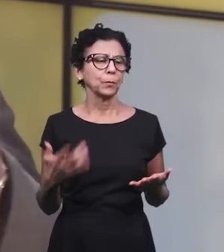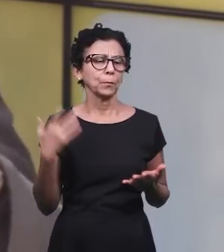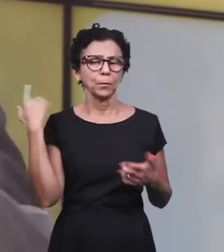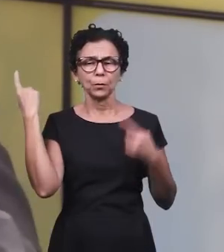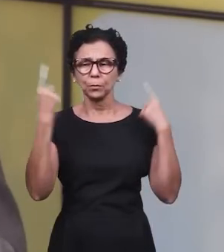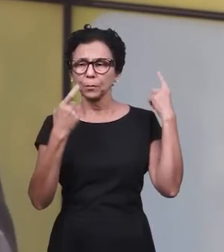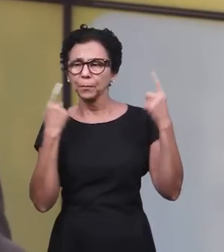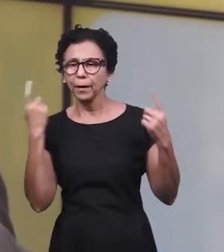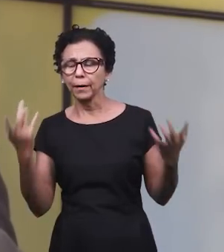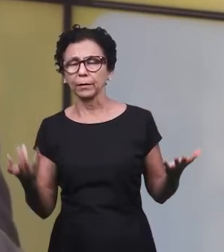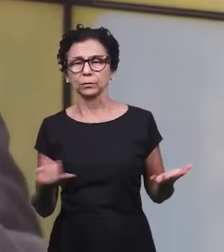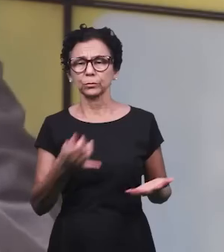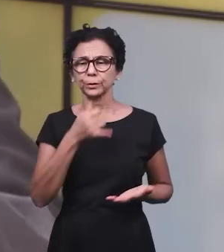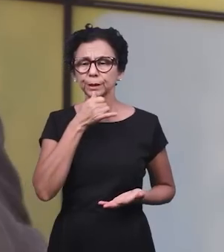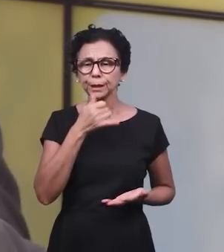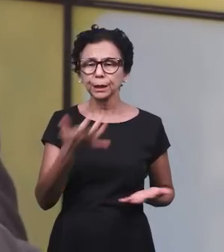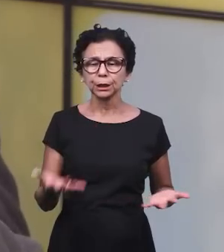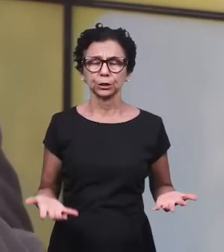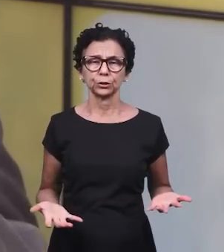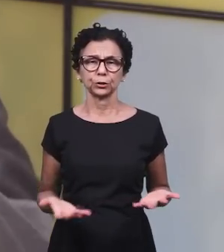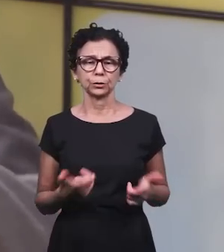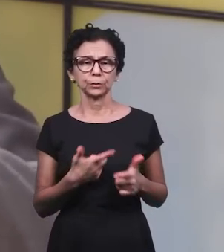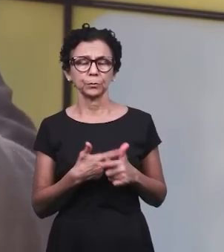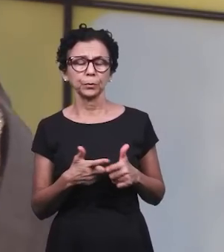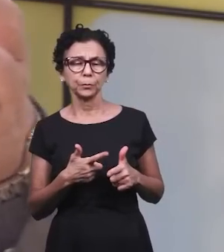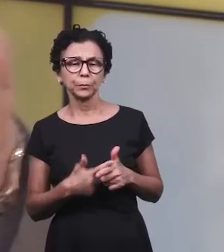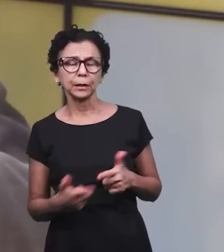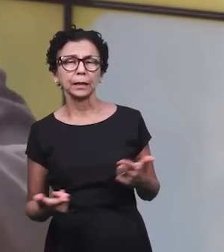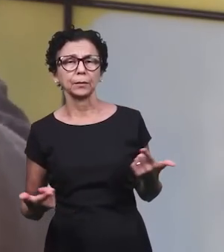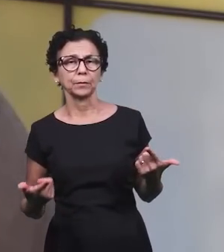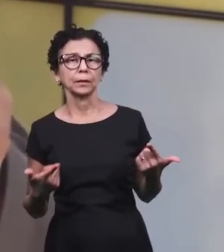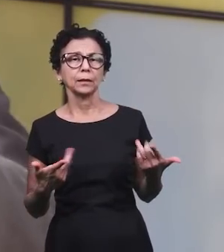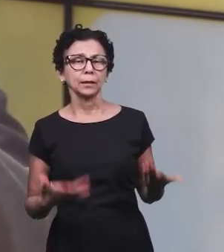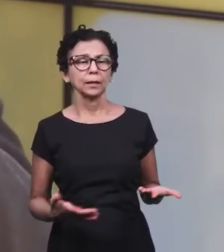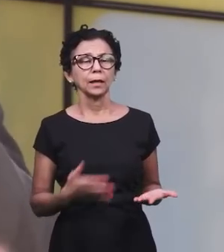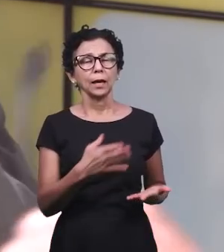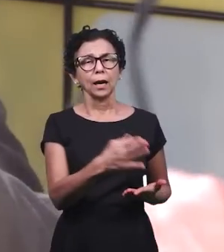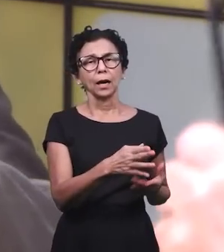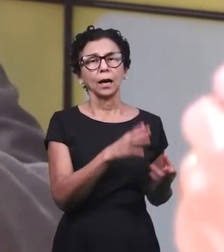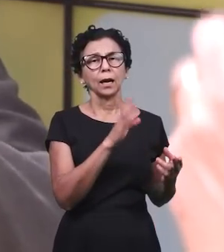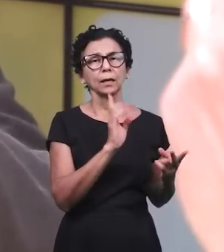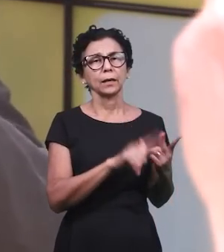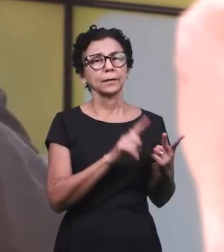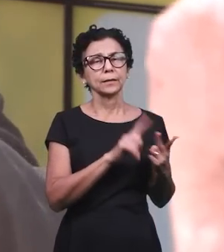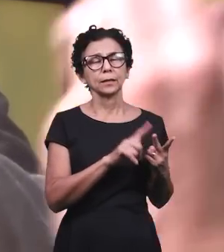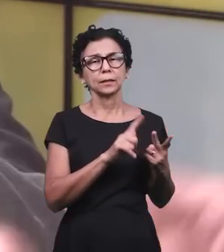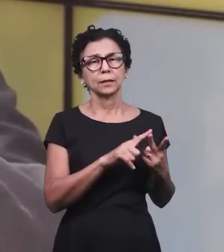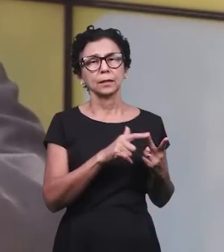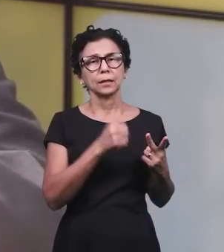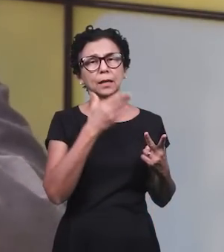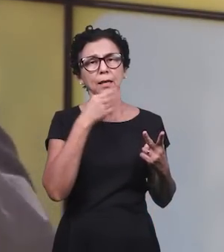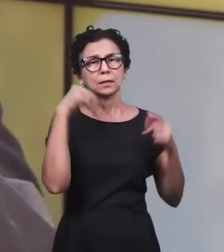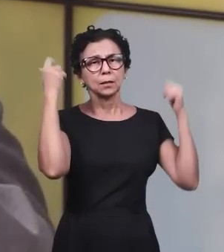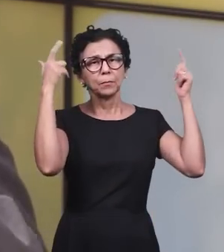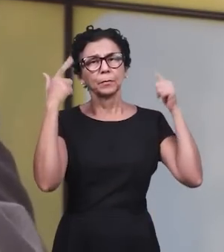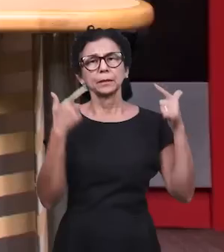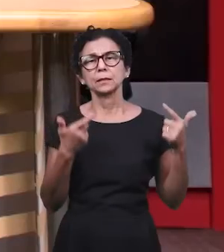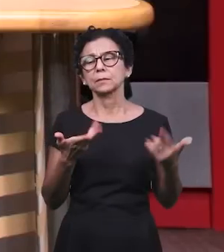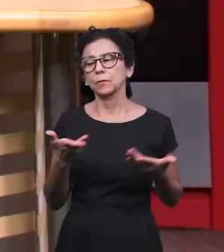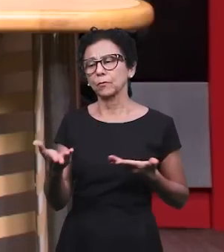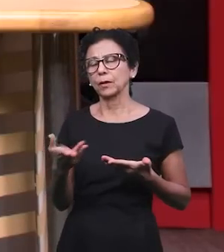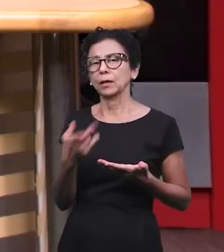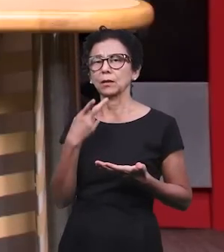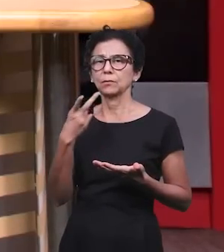e ela está convivendo com pessoas que não creem, o meio de ação dela é só com as pessoas que estão